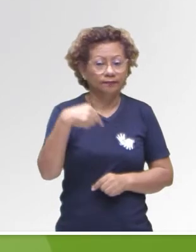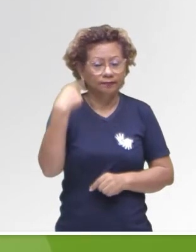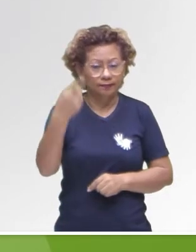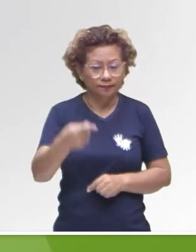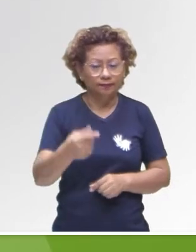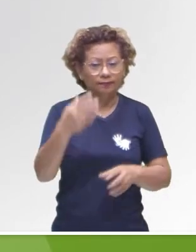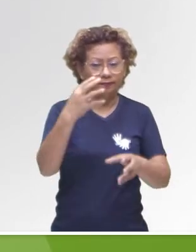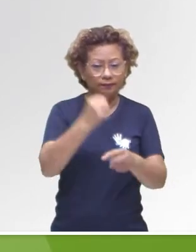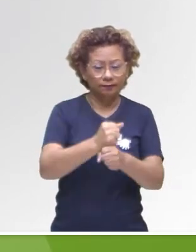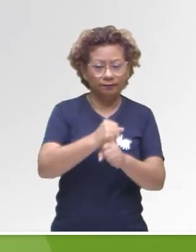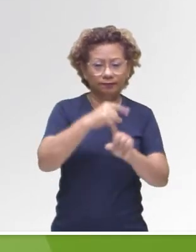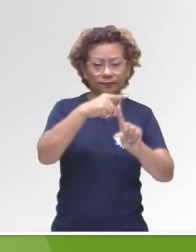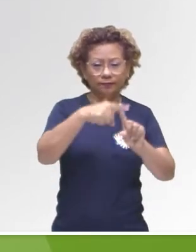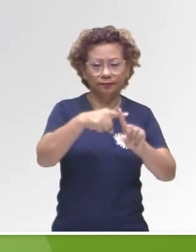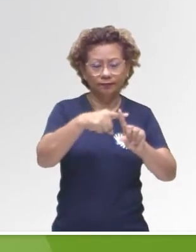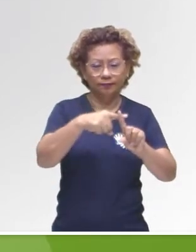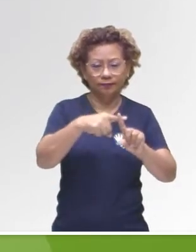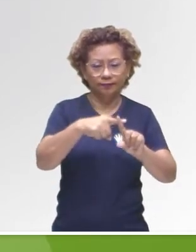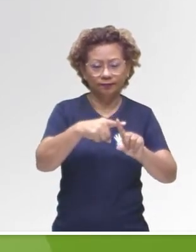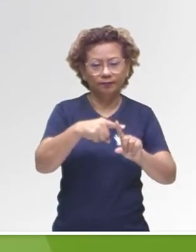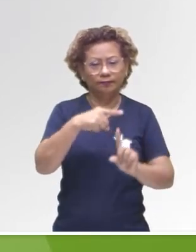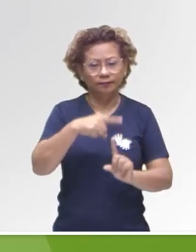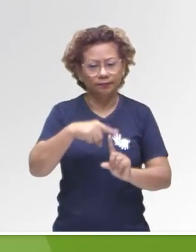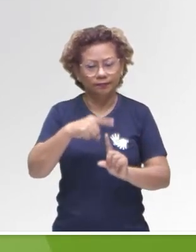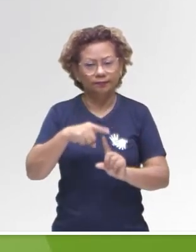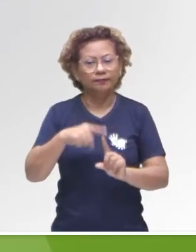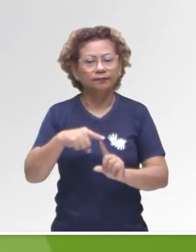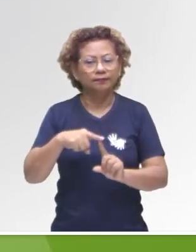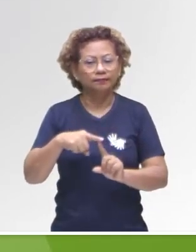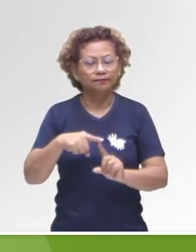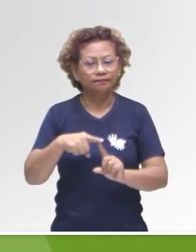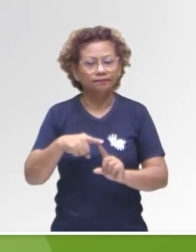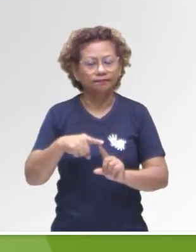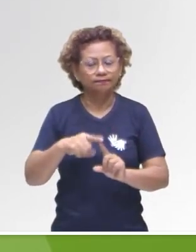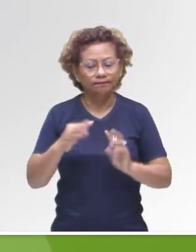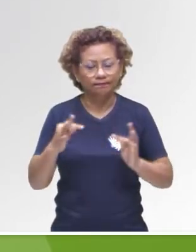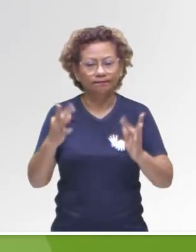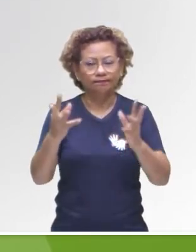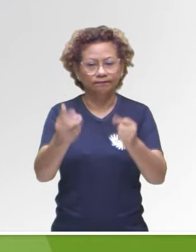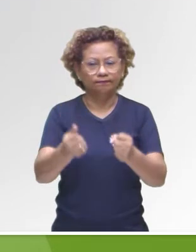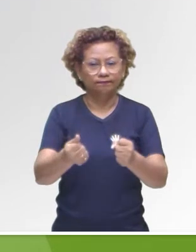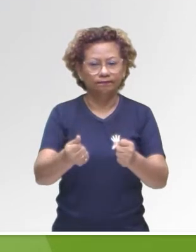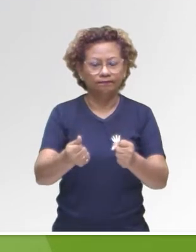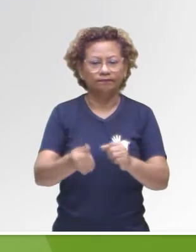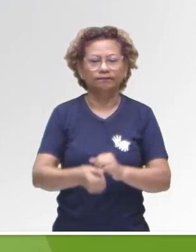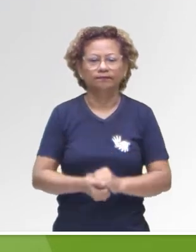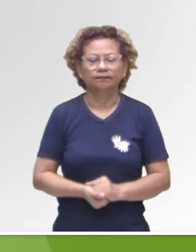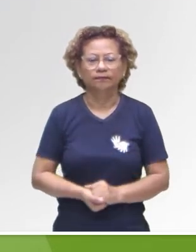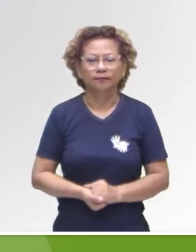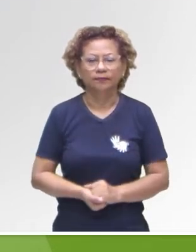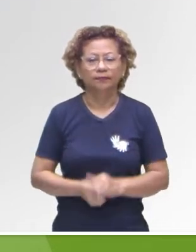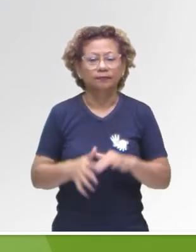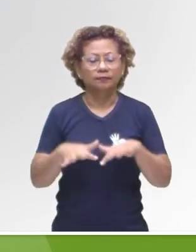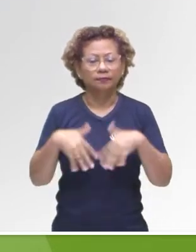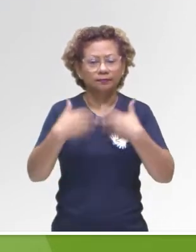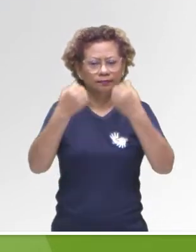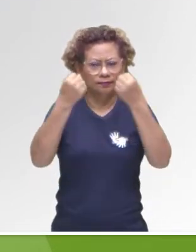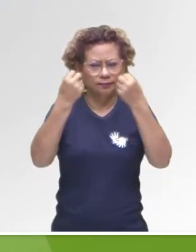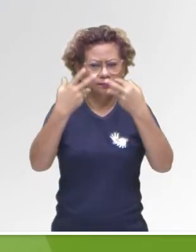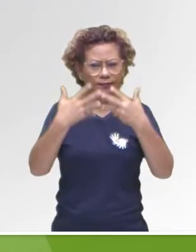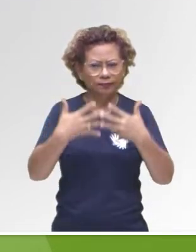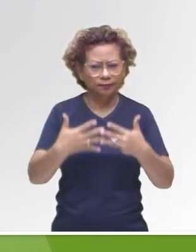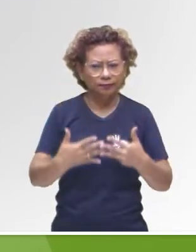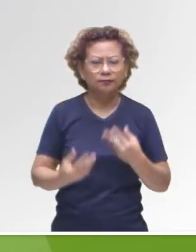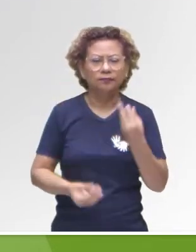contribuição de cada carga para obtermos o potencial elétrico total. Também falamos de